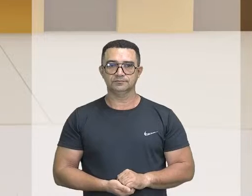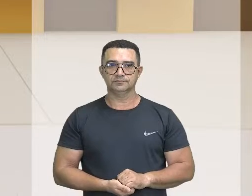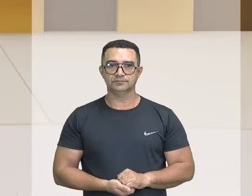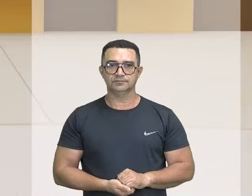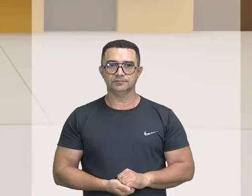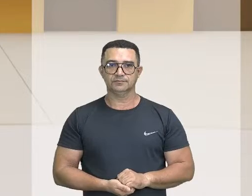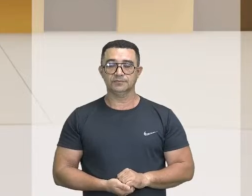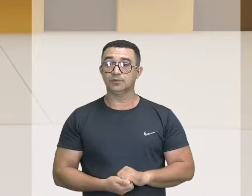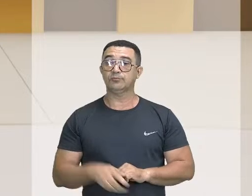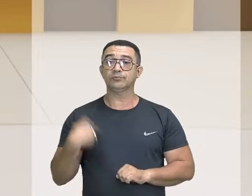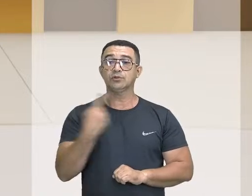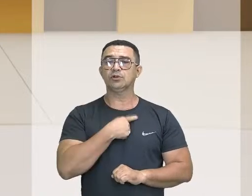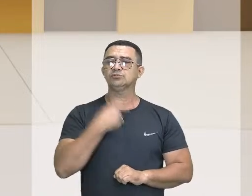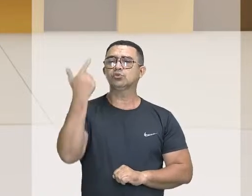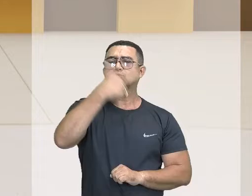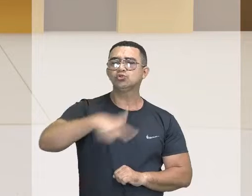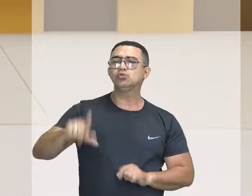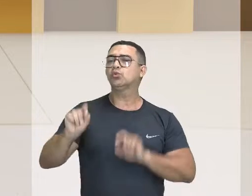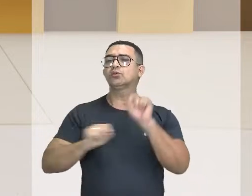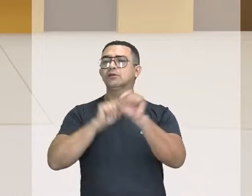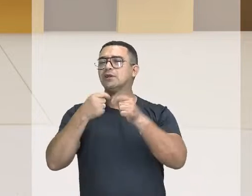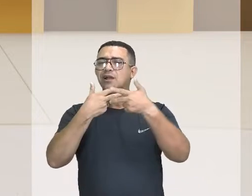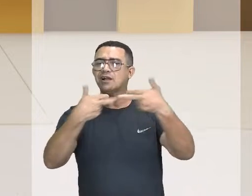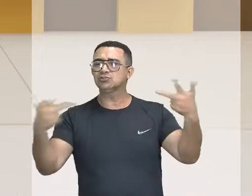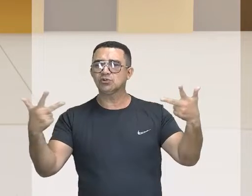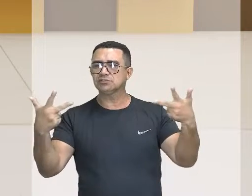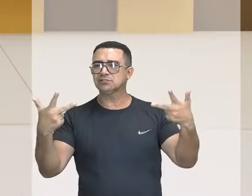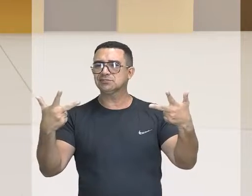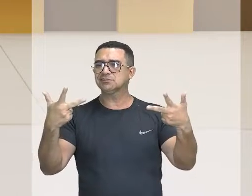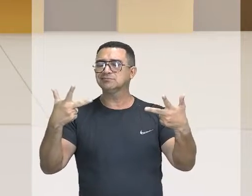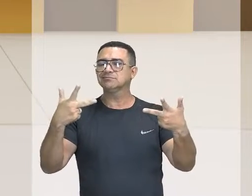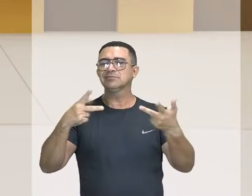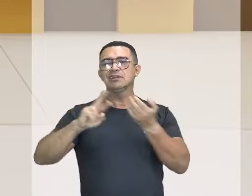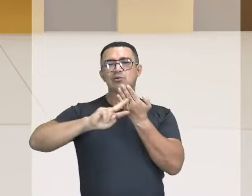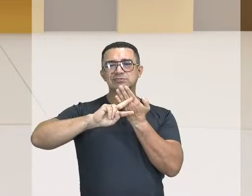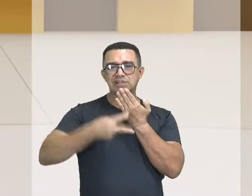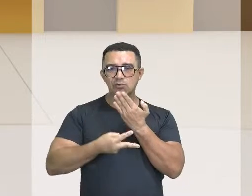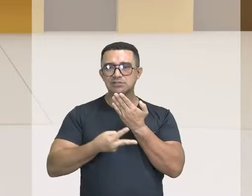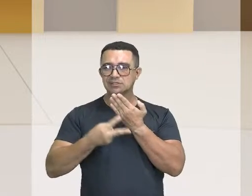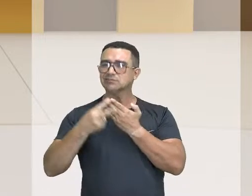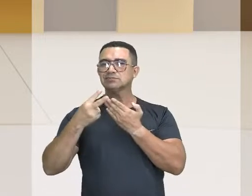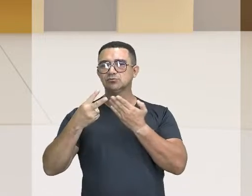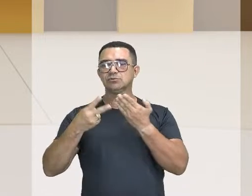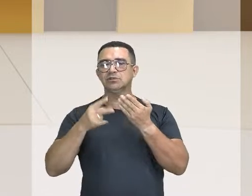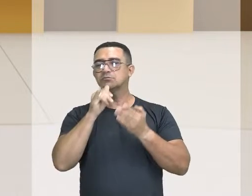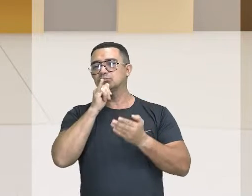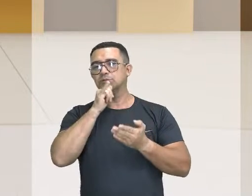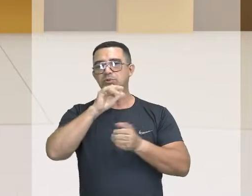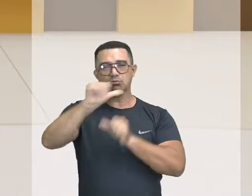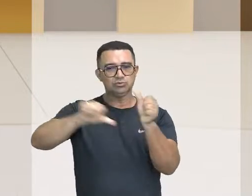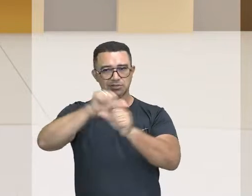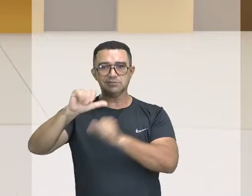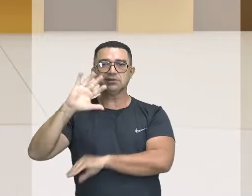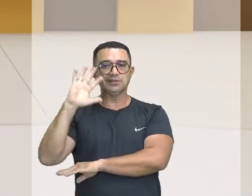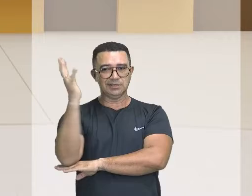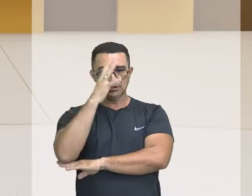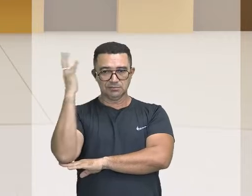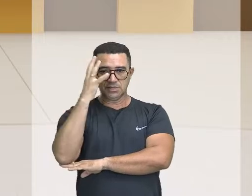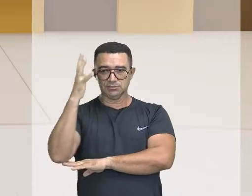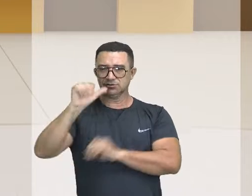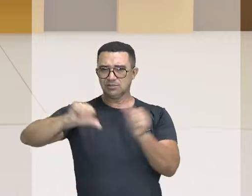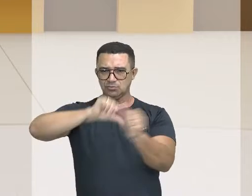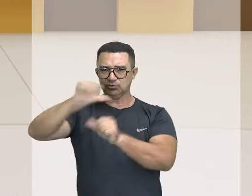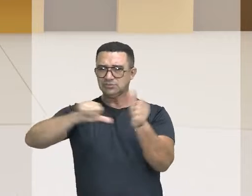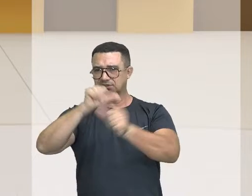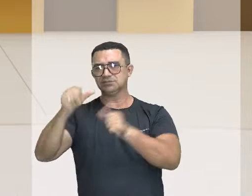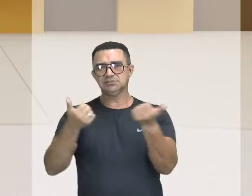E a gente continua falando sobre os efeitos das mudanças climáticas e os impactos que podem causar nos ecossistemas e também na